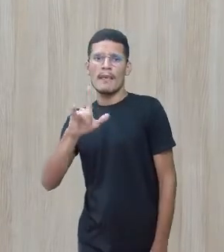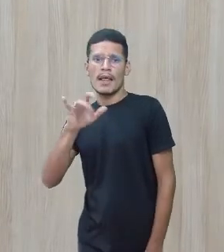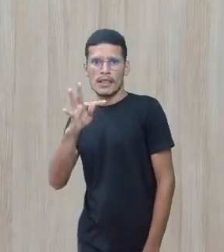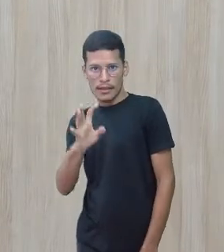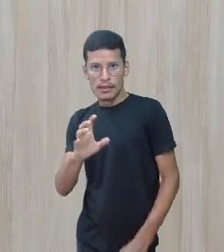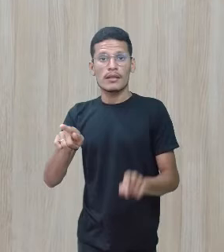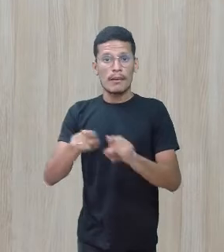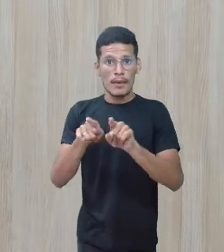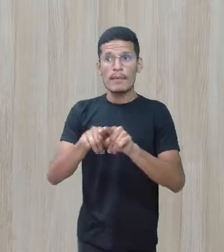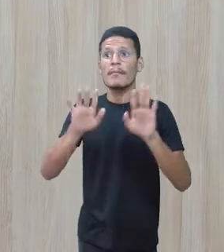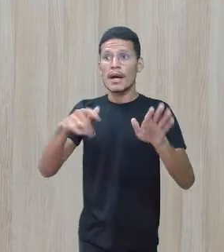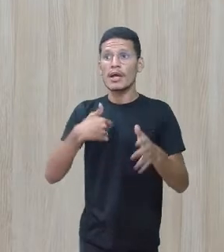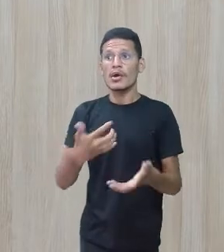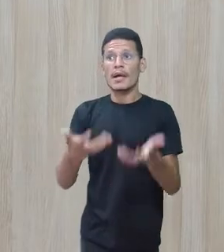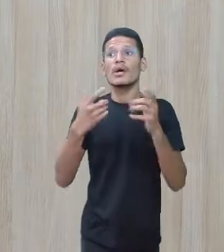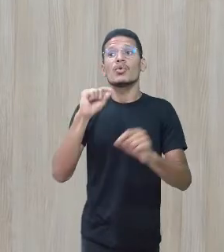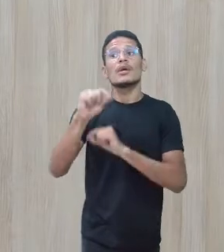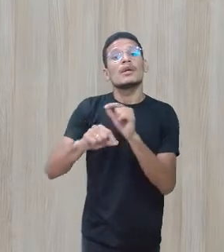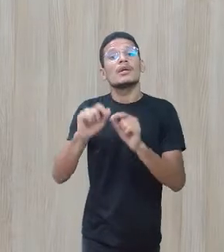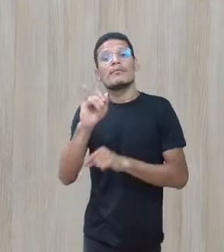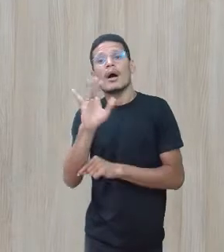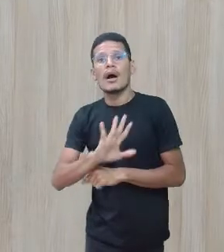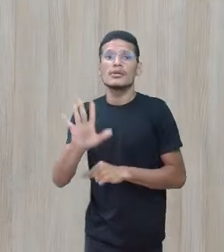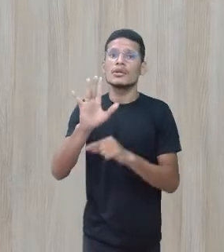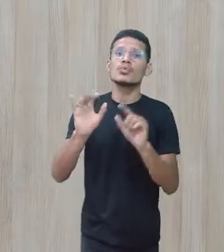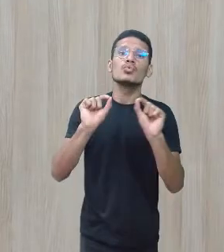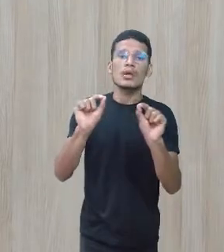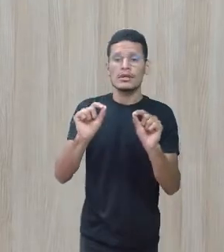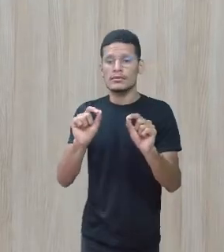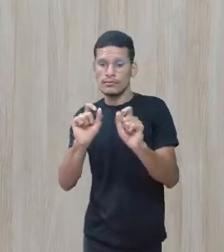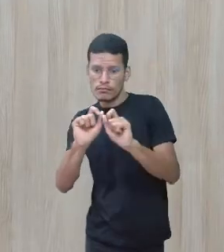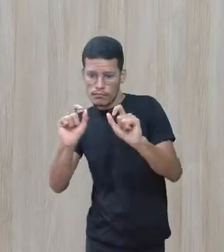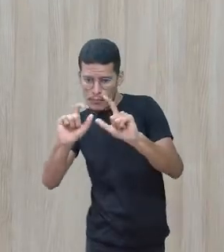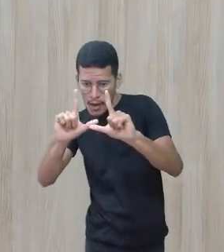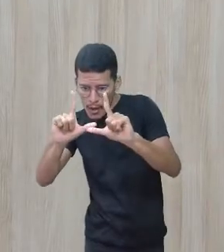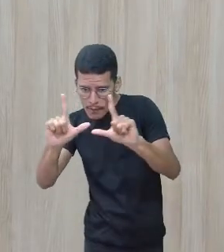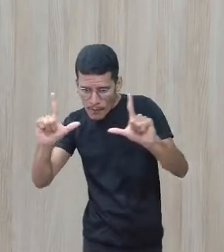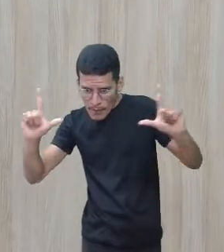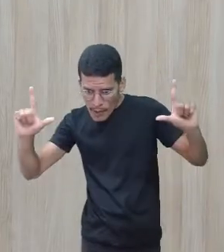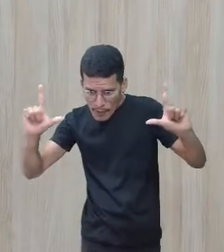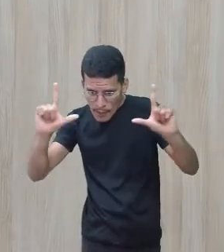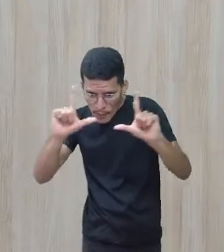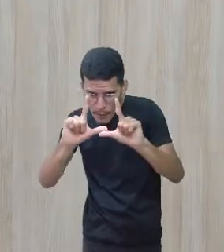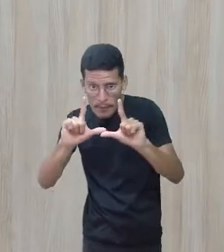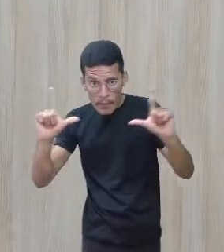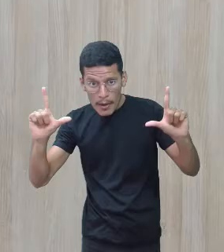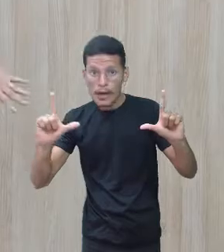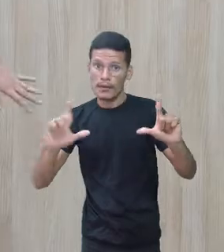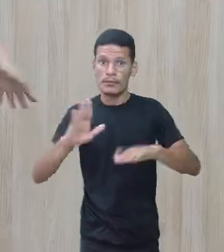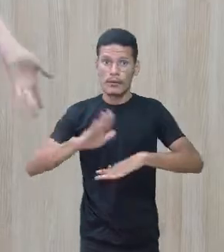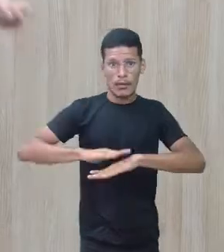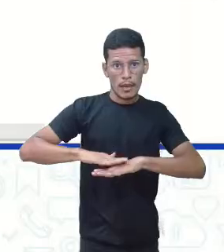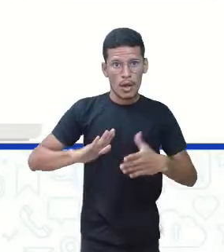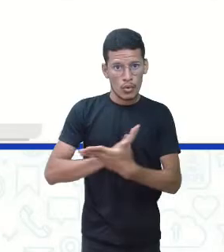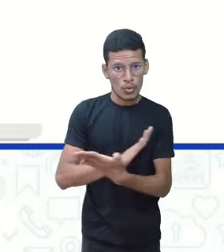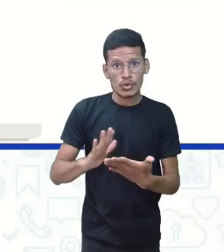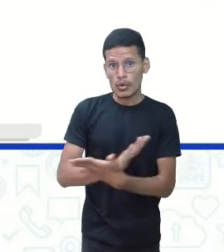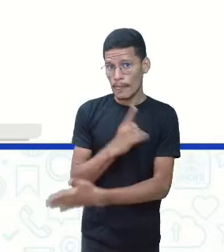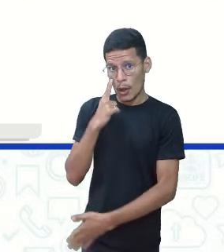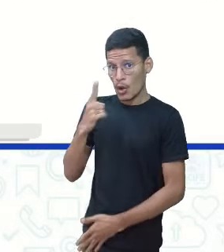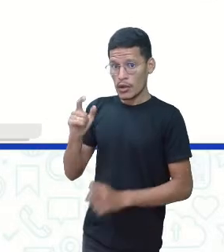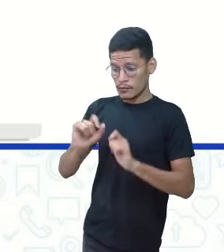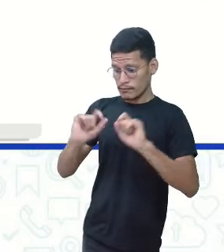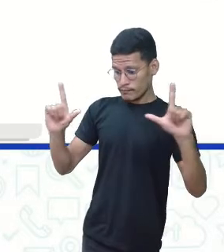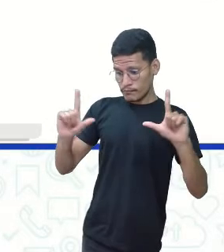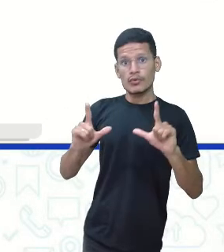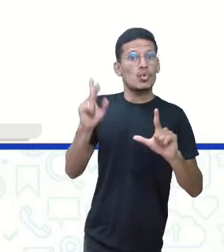essas imagens ficarem grandes ou pequenas diante de algumas situações. Eu vou deixar essa imagem aí nesse momento, o Billy me ajuda deixando